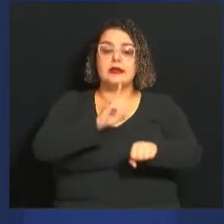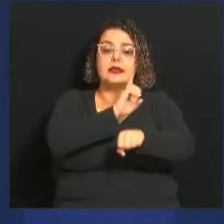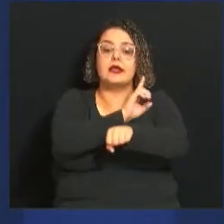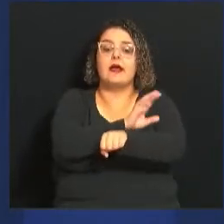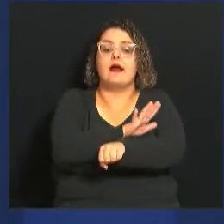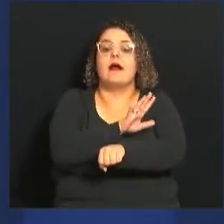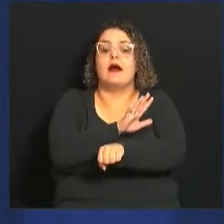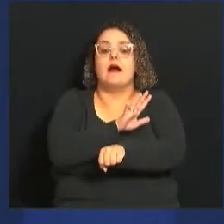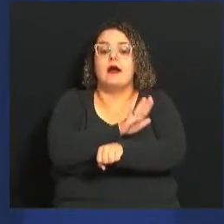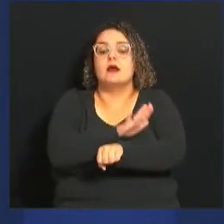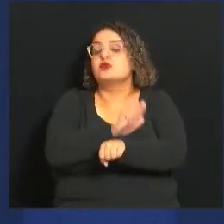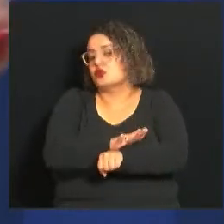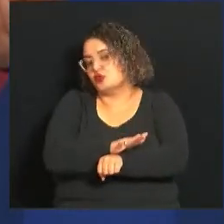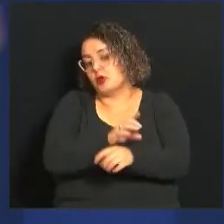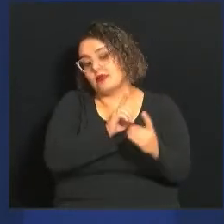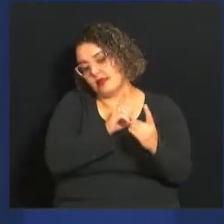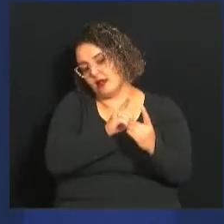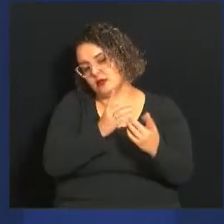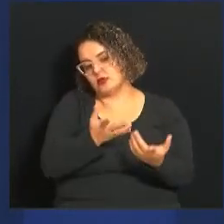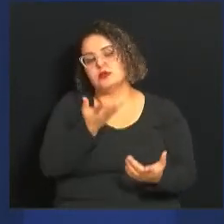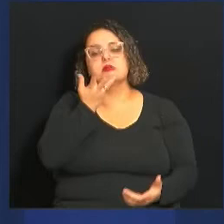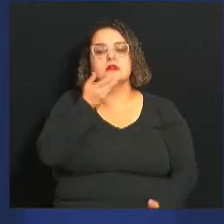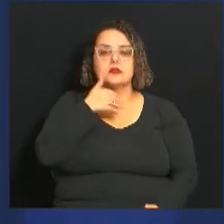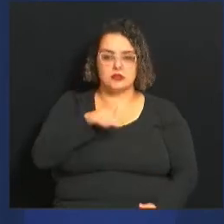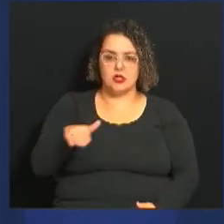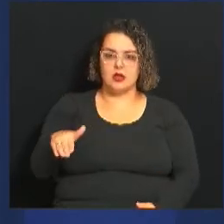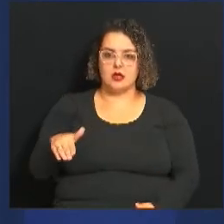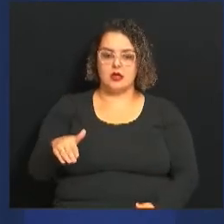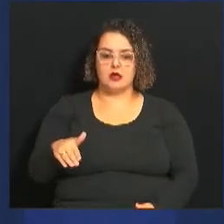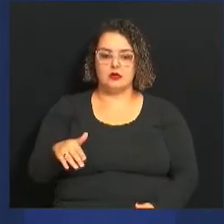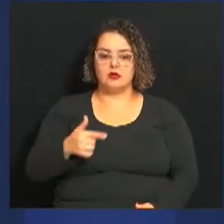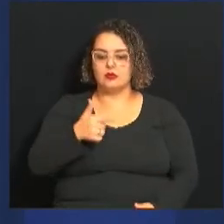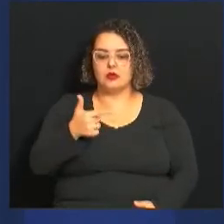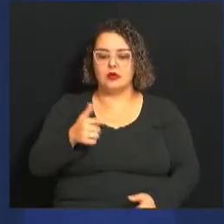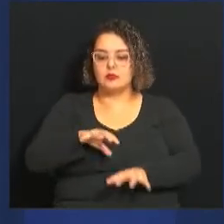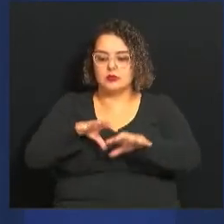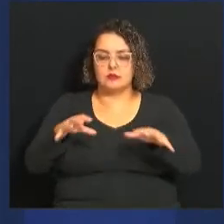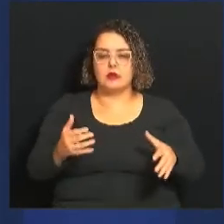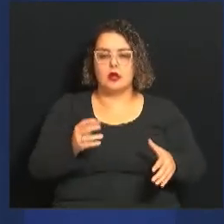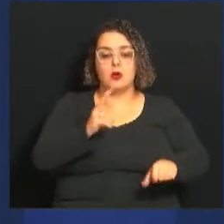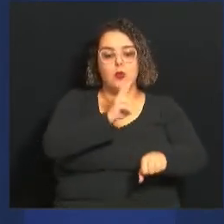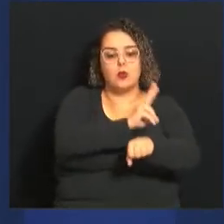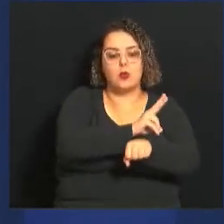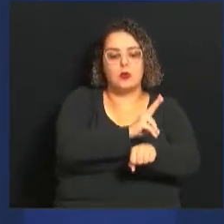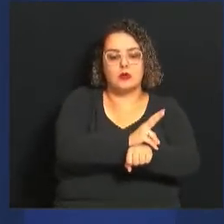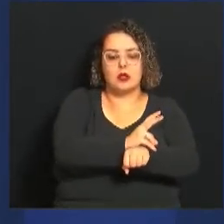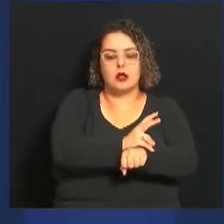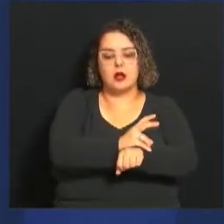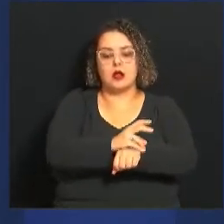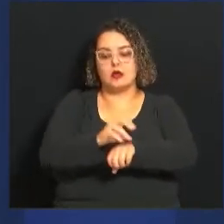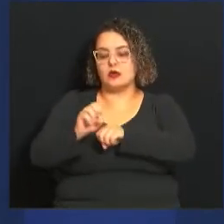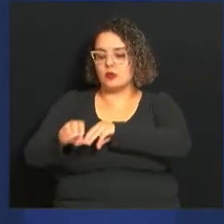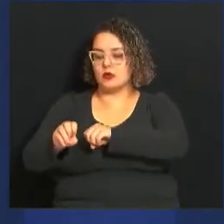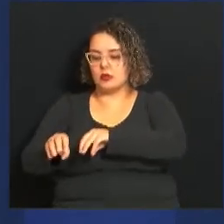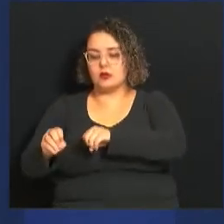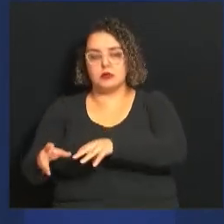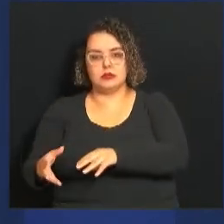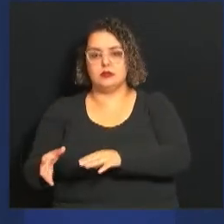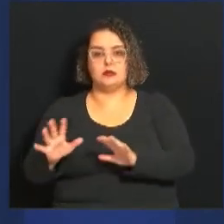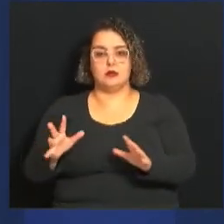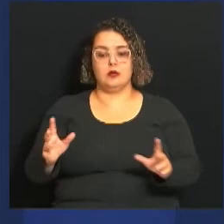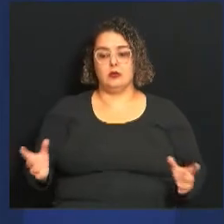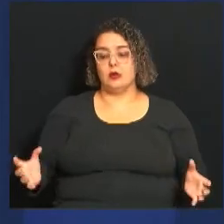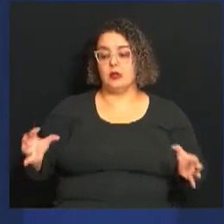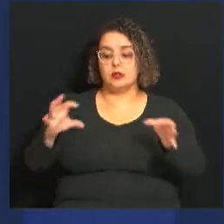E ali não tem como você separar o cuidar e o educar, né? Então, o professor vai ficar com o papel de educar. Não, eles são indissociáveis, eles